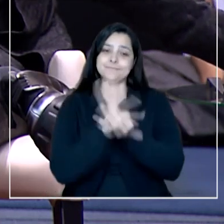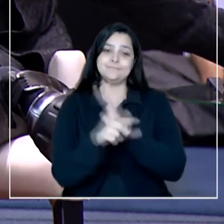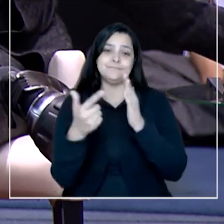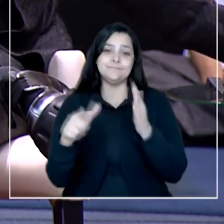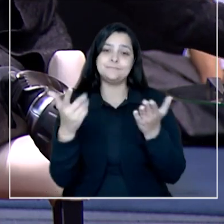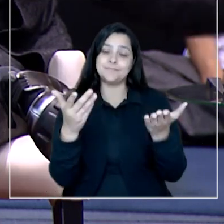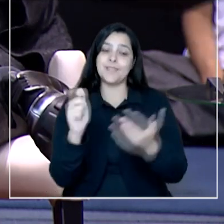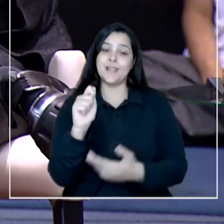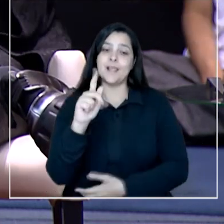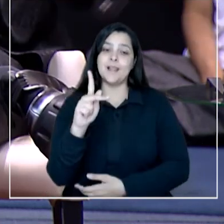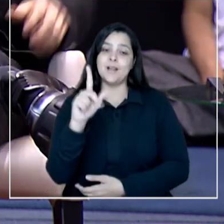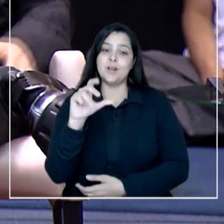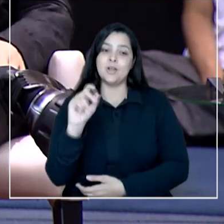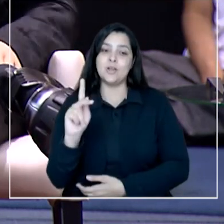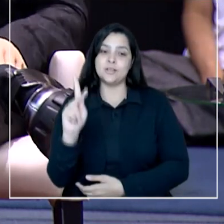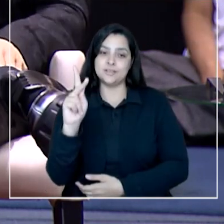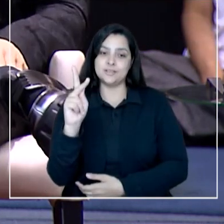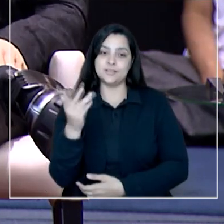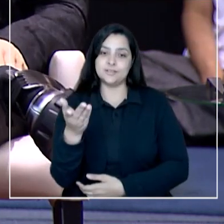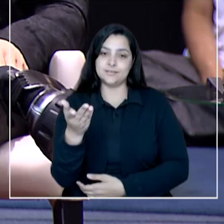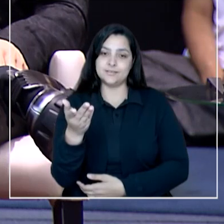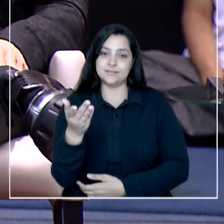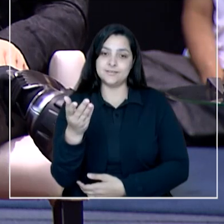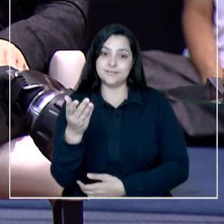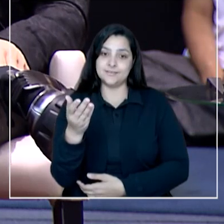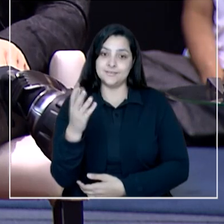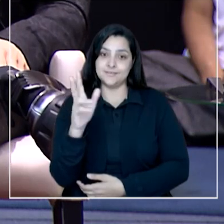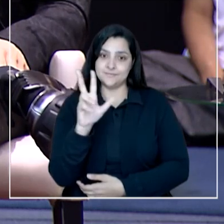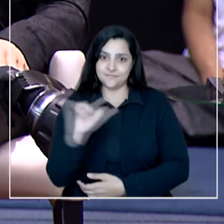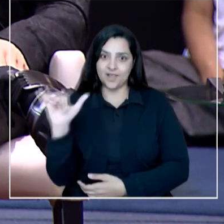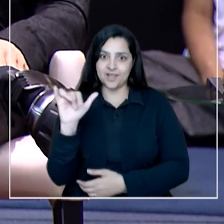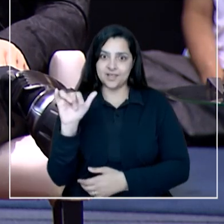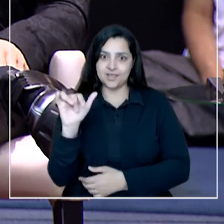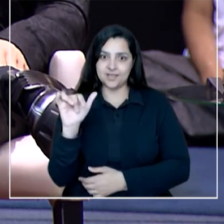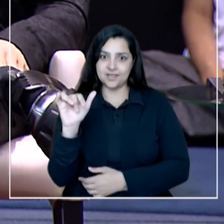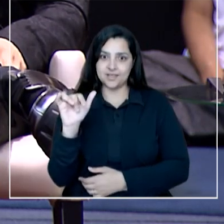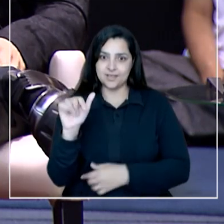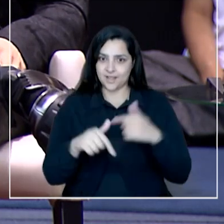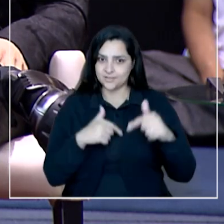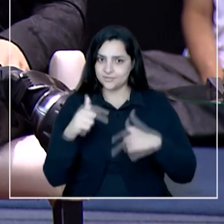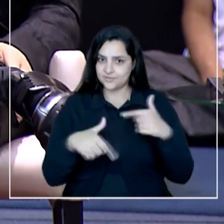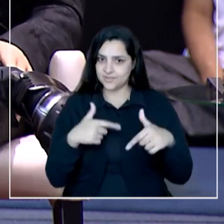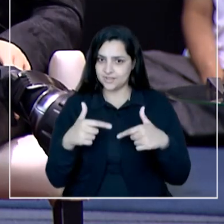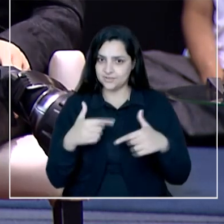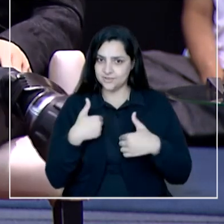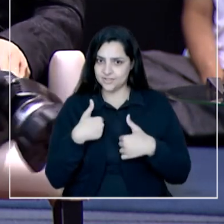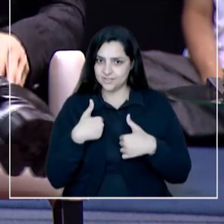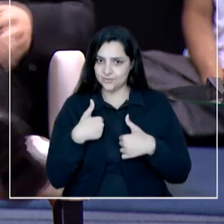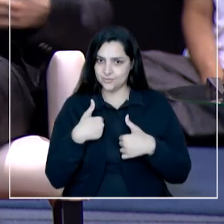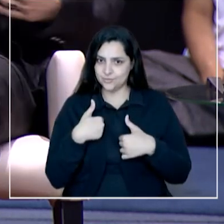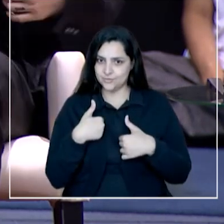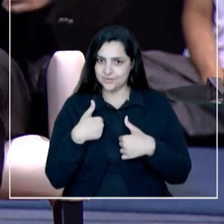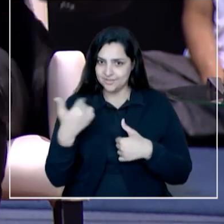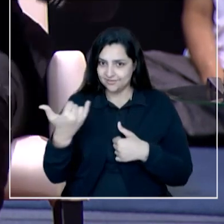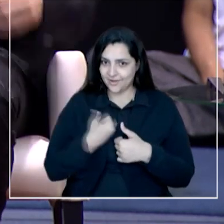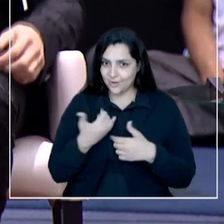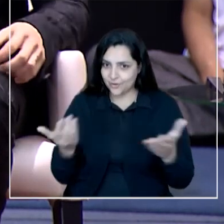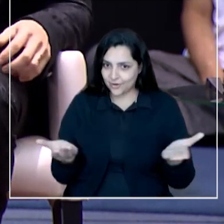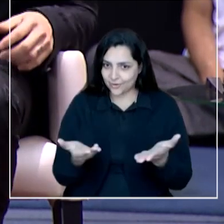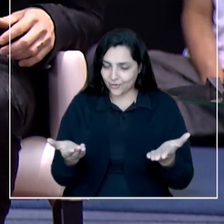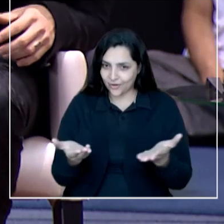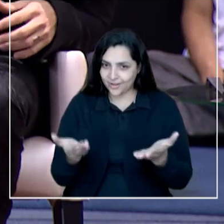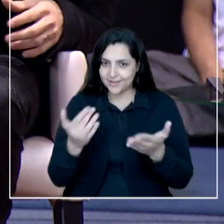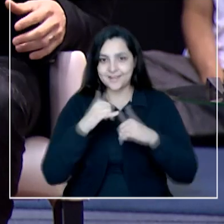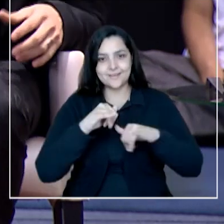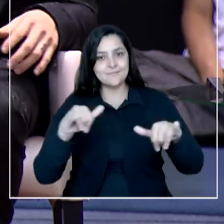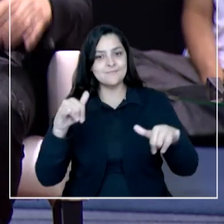agora vai fazer uma atividade, não é isso, Alok? Eu? Está sendo informado agora disso? Não,